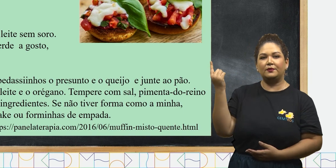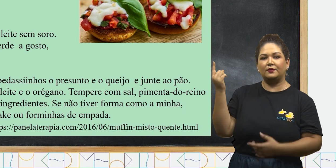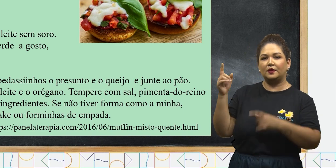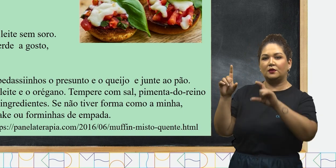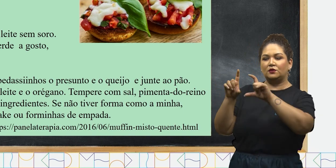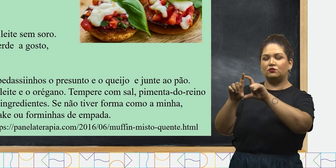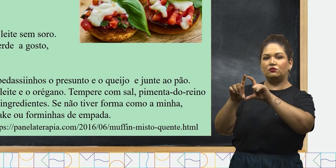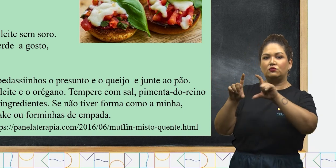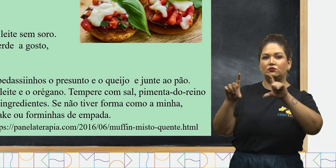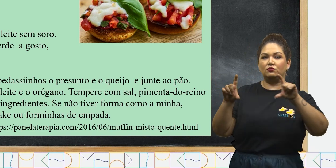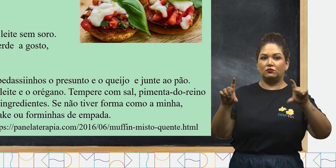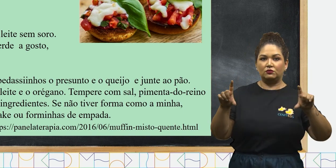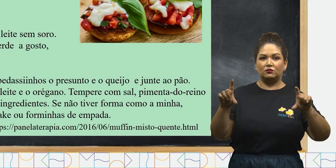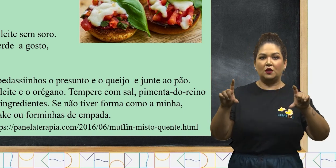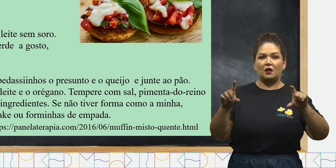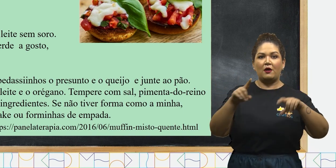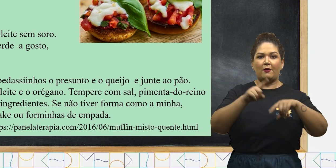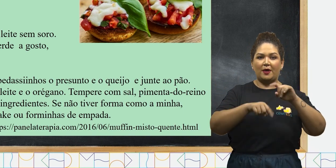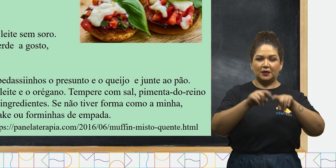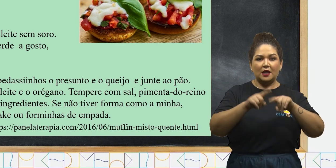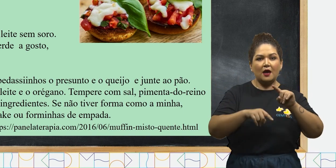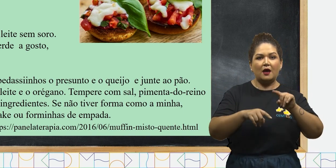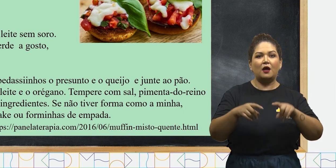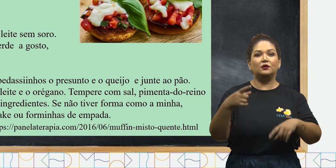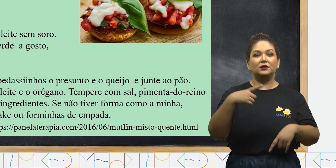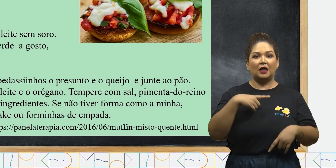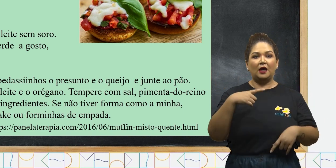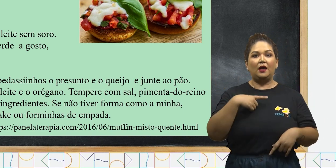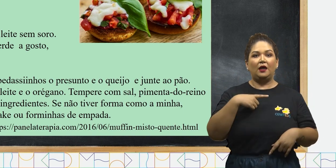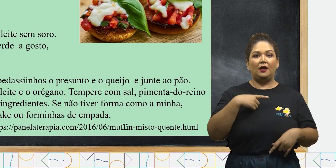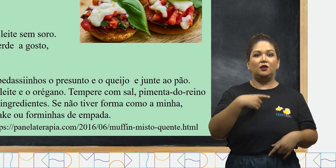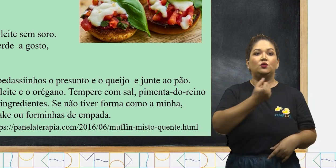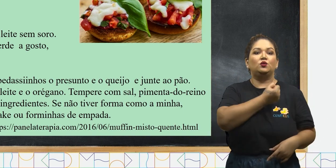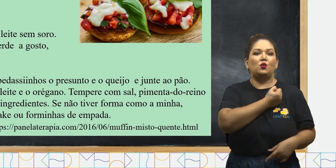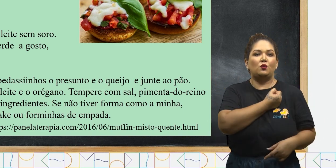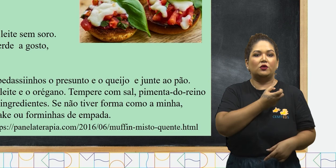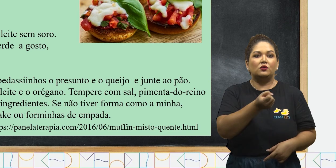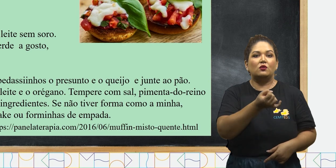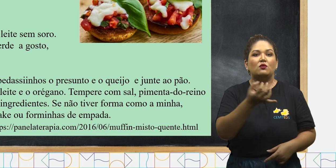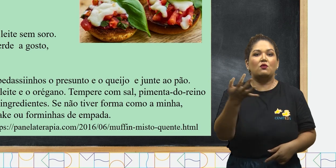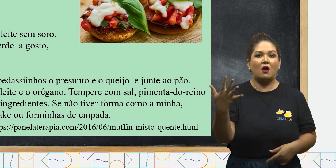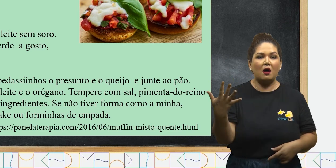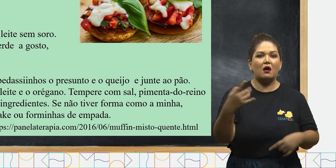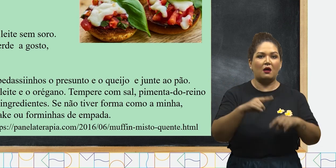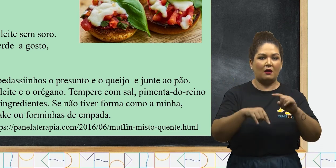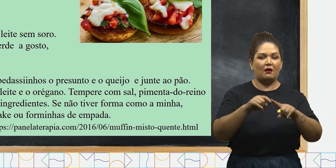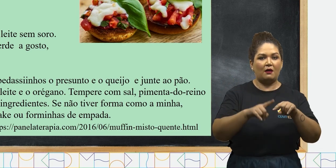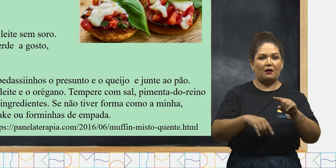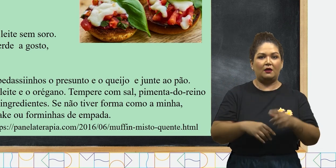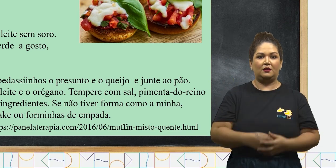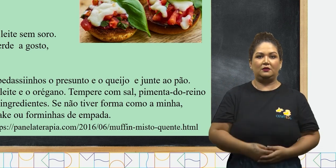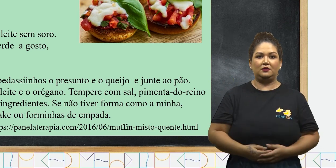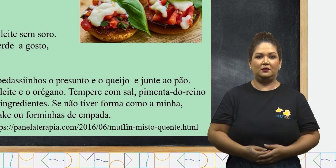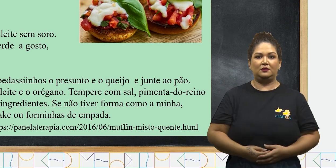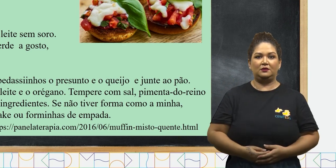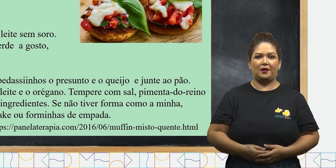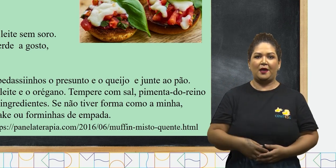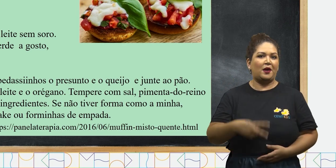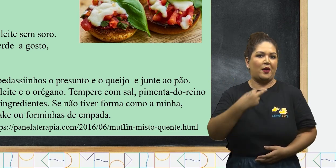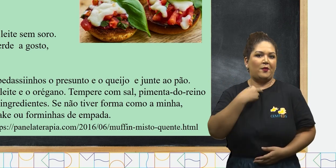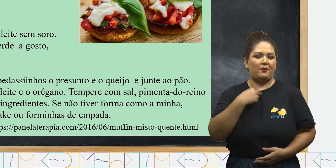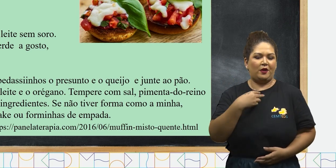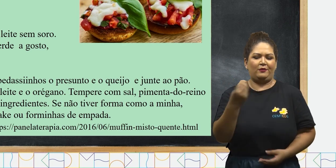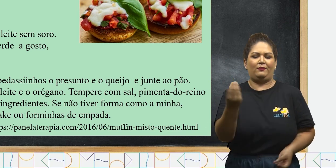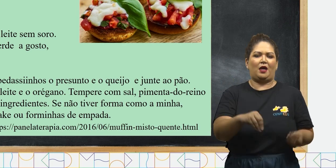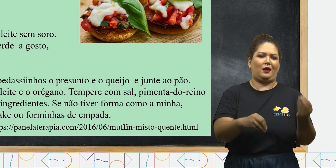Observe ao lado de cada ingrediente. Há uma quantidade específica de ingrediente. Não se pode colocar a